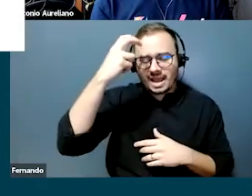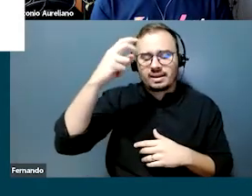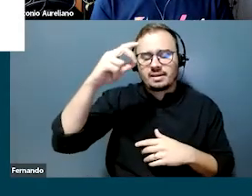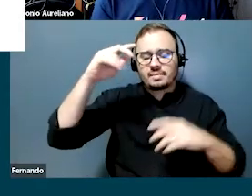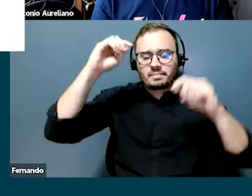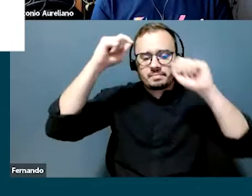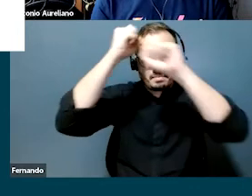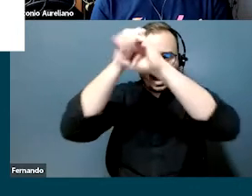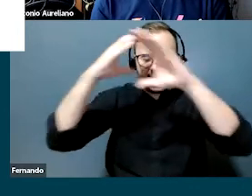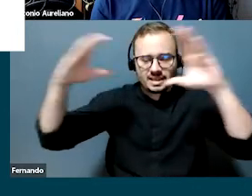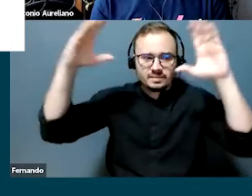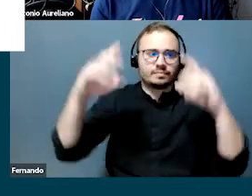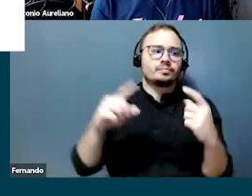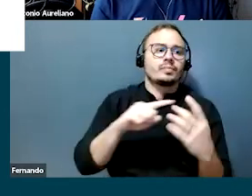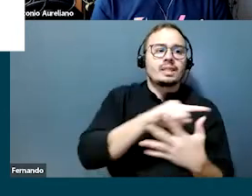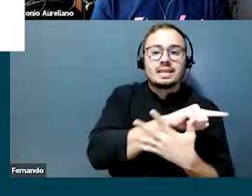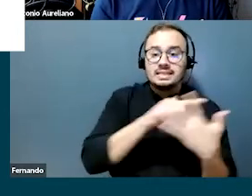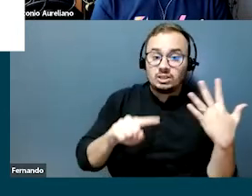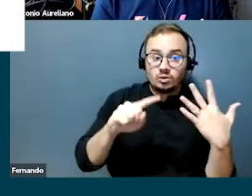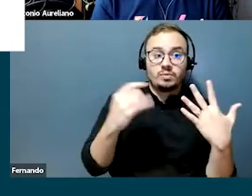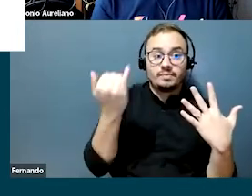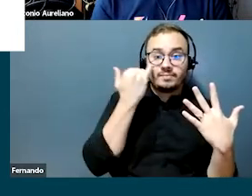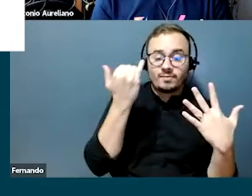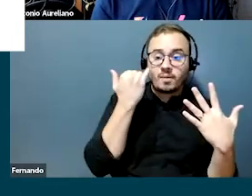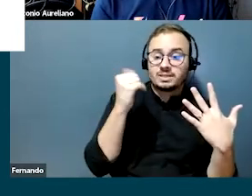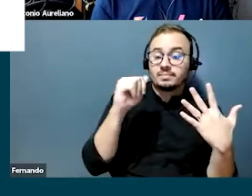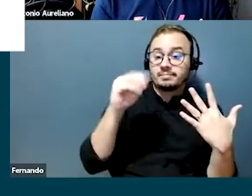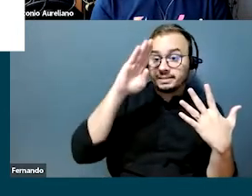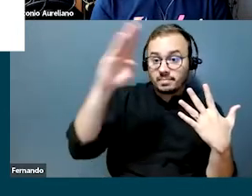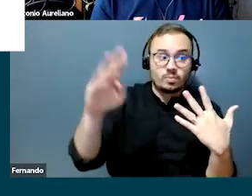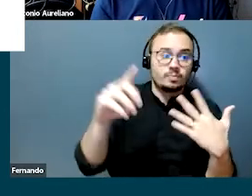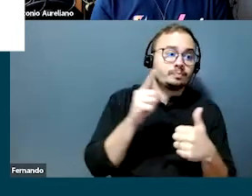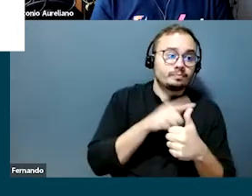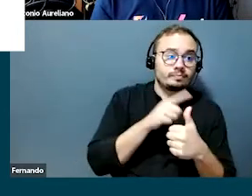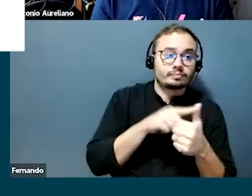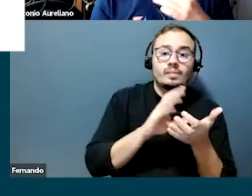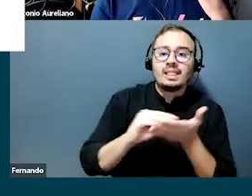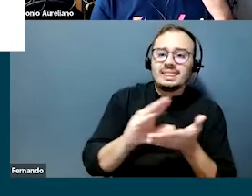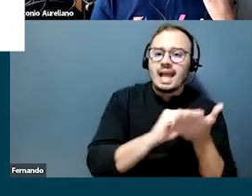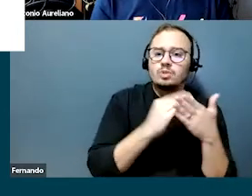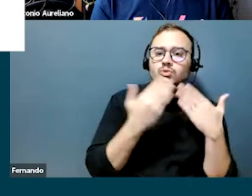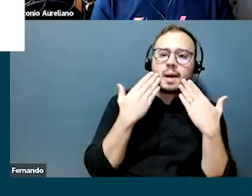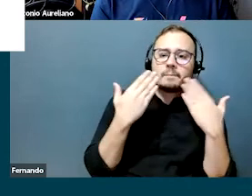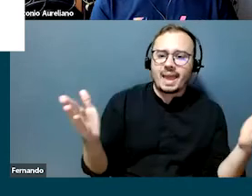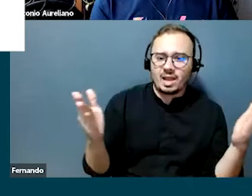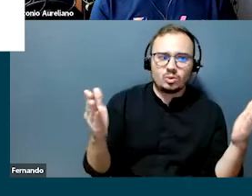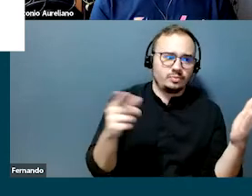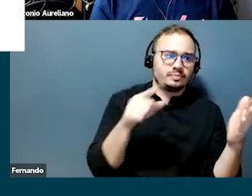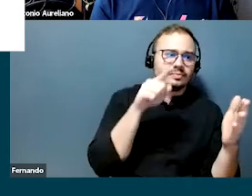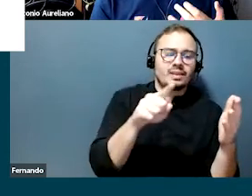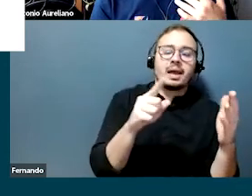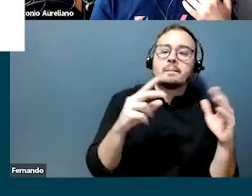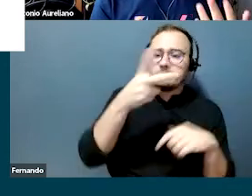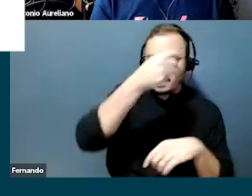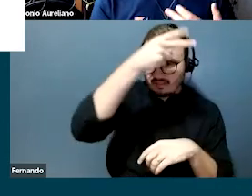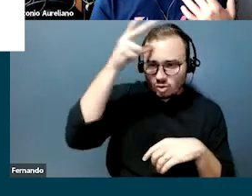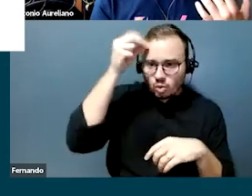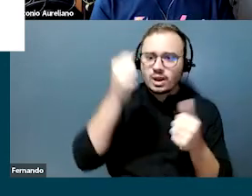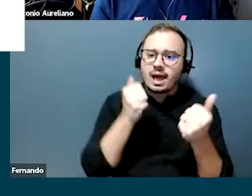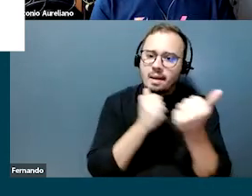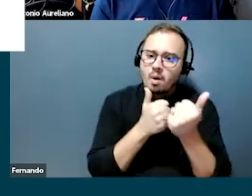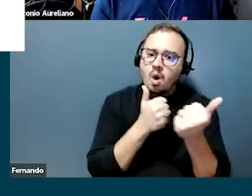Então, os 5 principais pontos de informação que eu tenho são os dados abertos da Prefeitura do Recife, que a Prefeitura financia várias